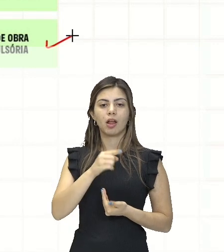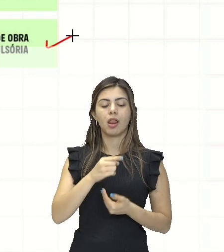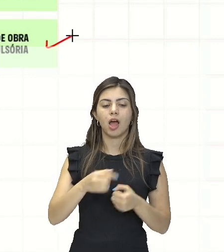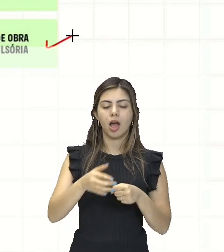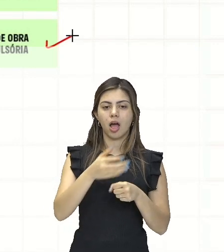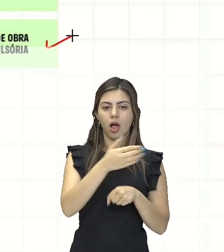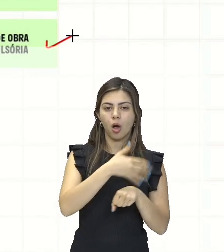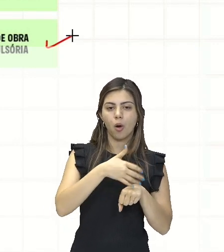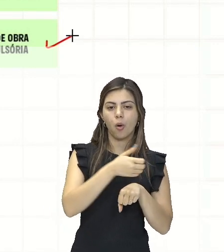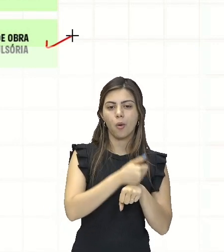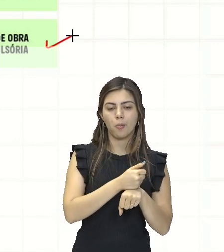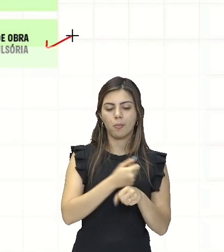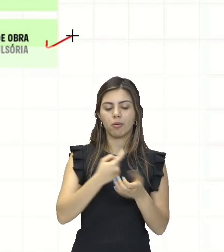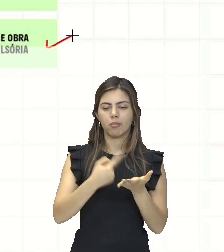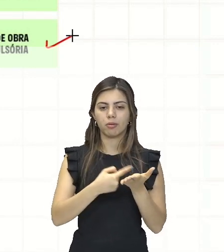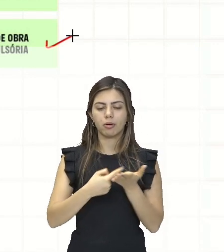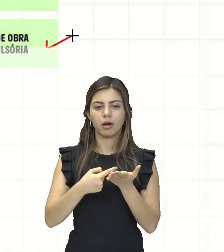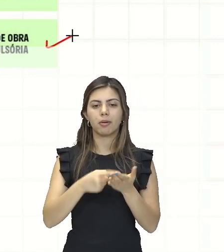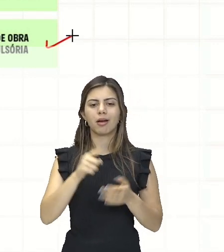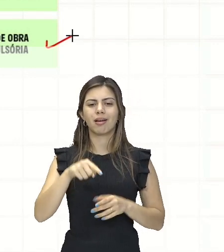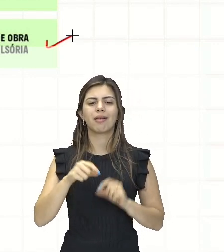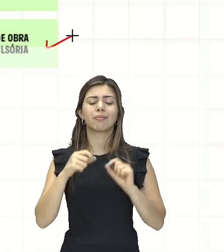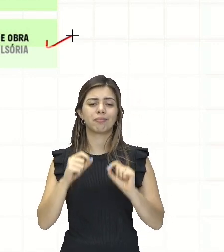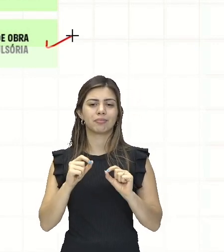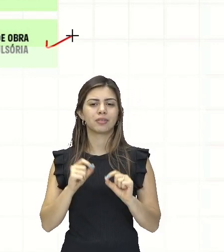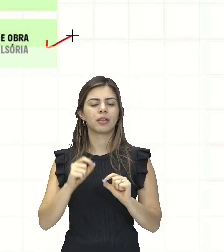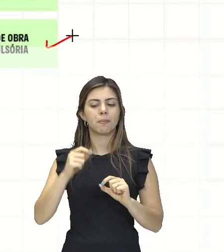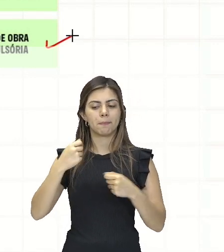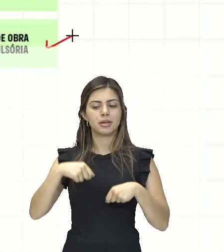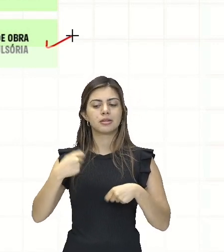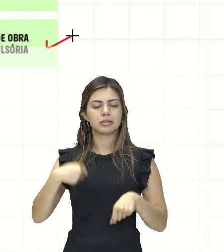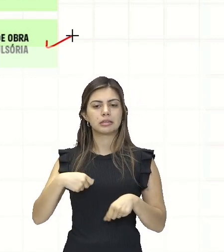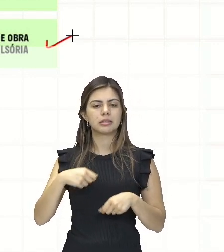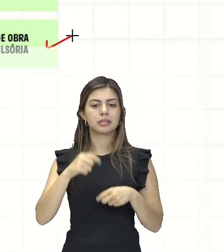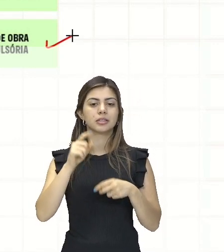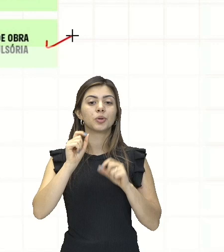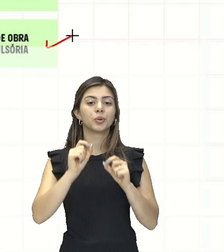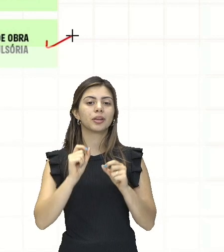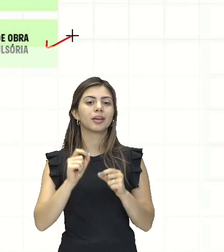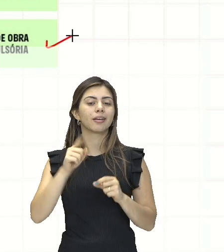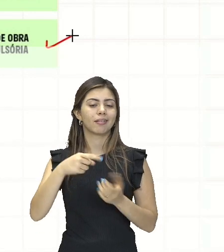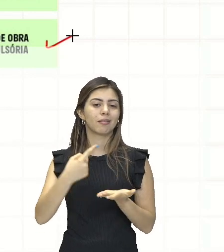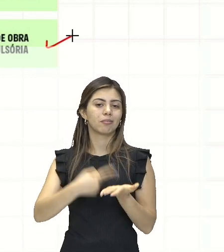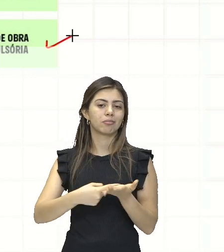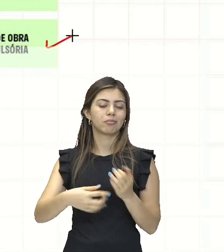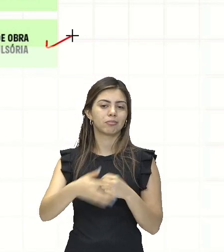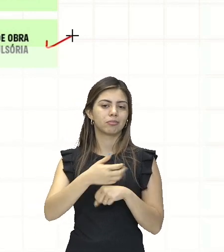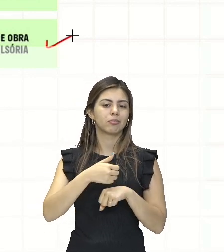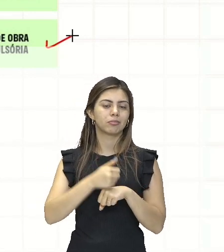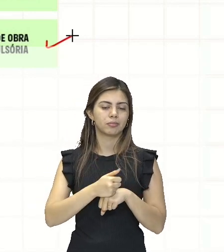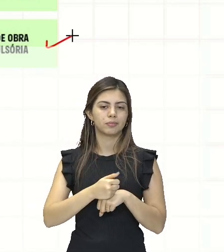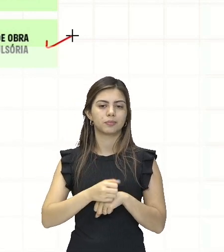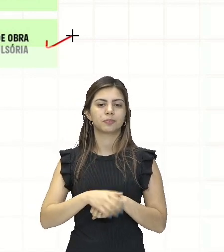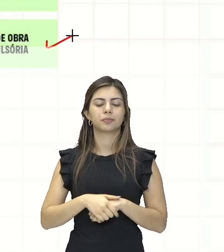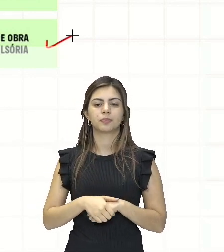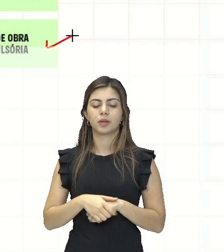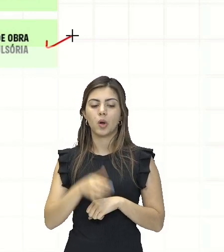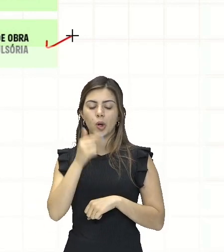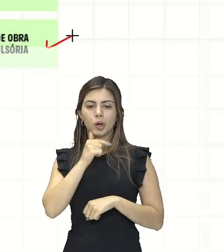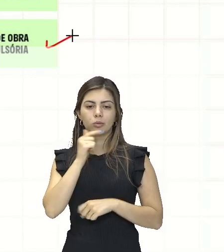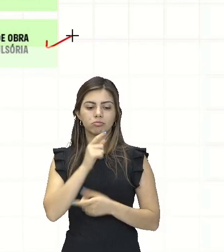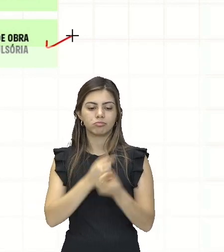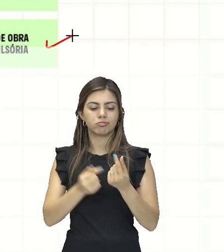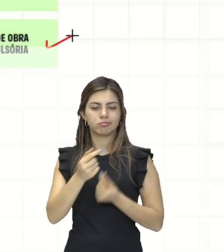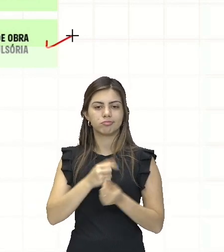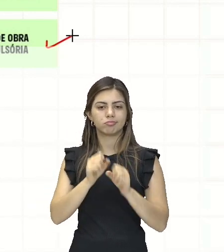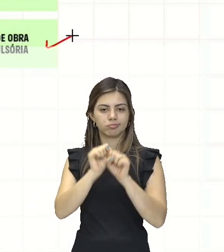estados mercantilistas vão depender exclusivamente do pacto colonial. Então, essas